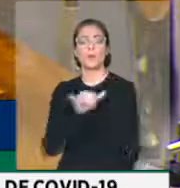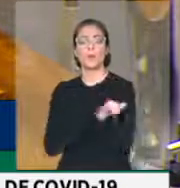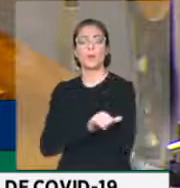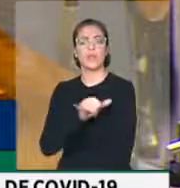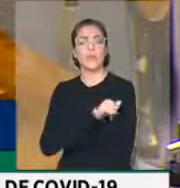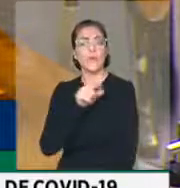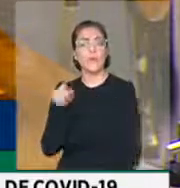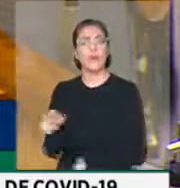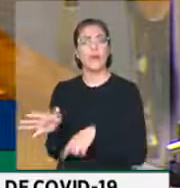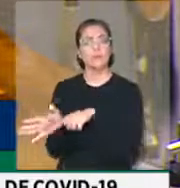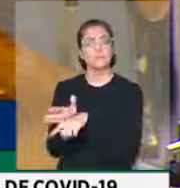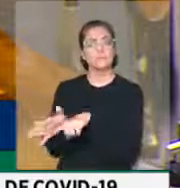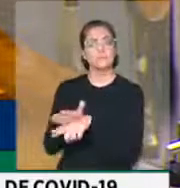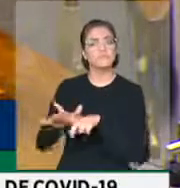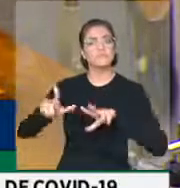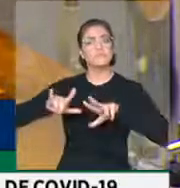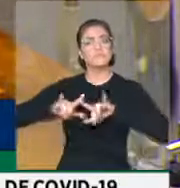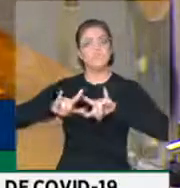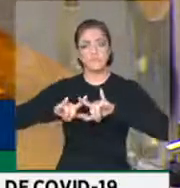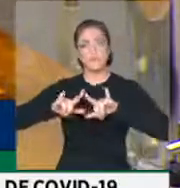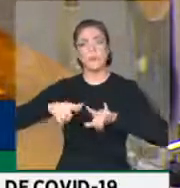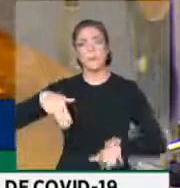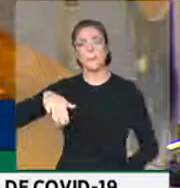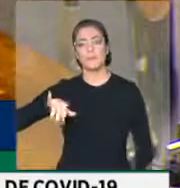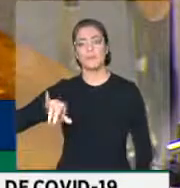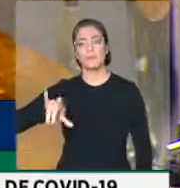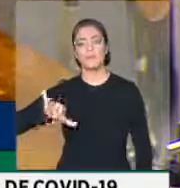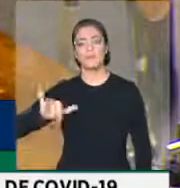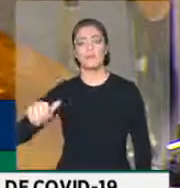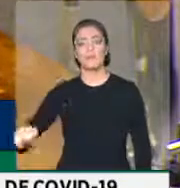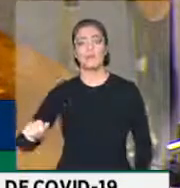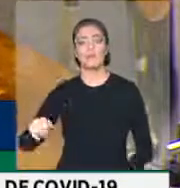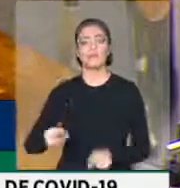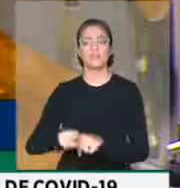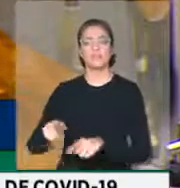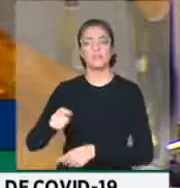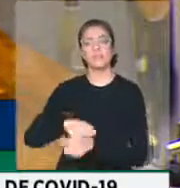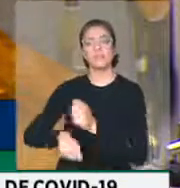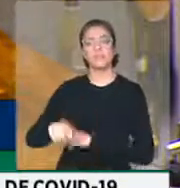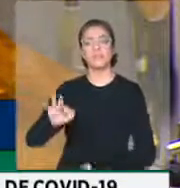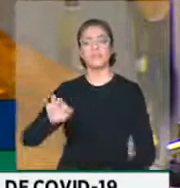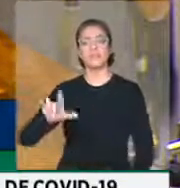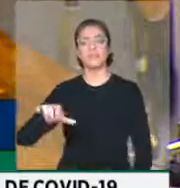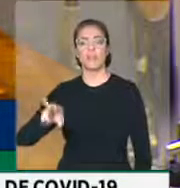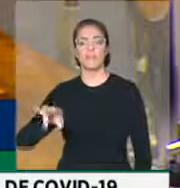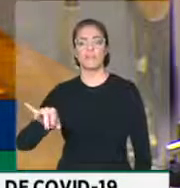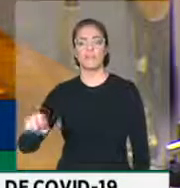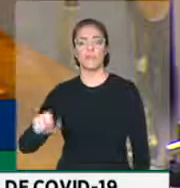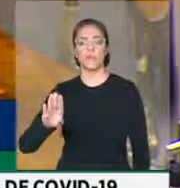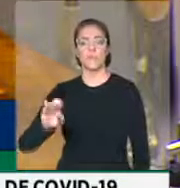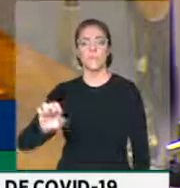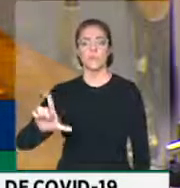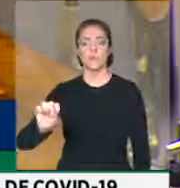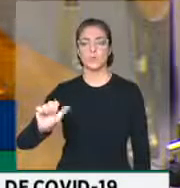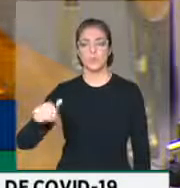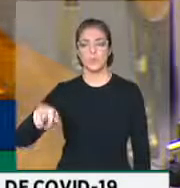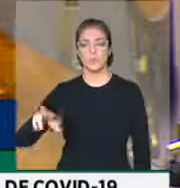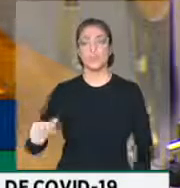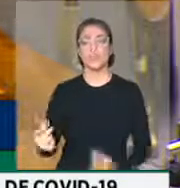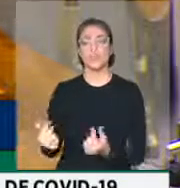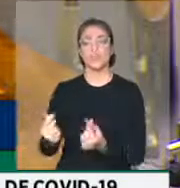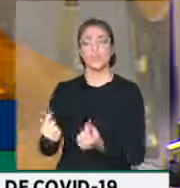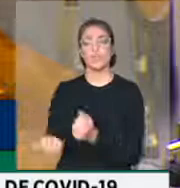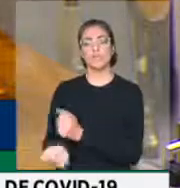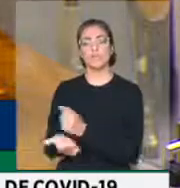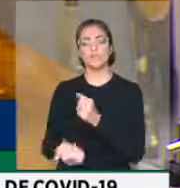as milícias e a rachadinha do Flávio Bolsonaro e o dinheiro do Flávio Bolsonaro que financiou as operações imobiliárias